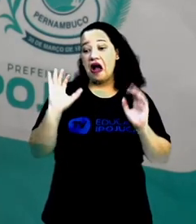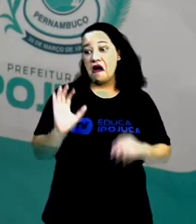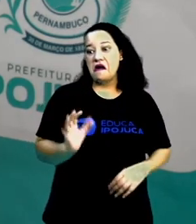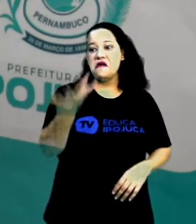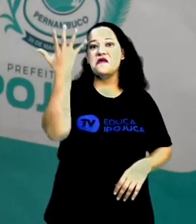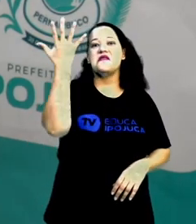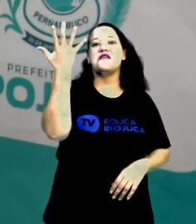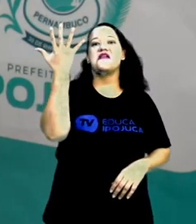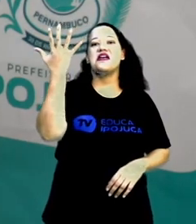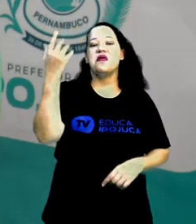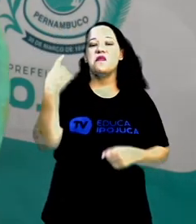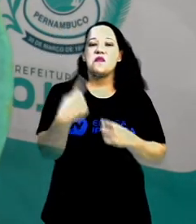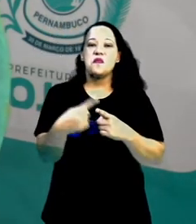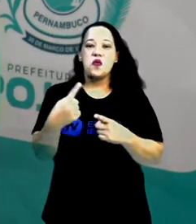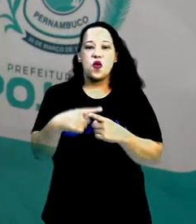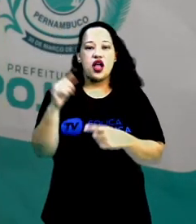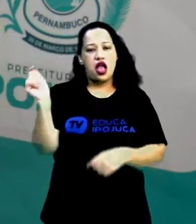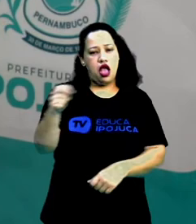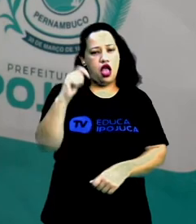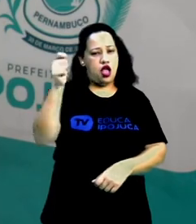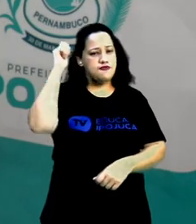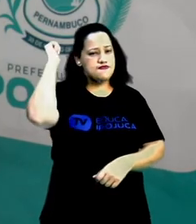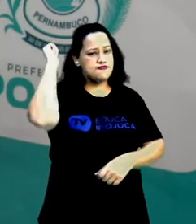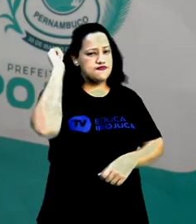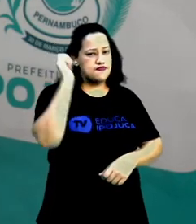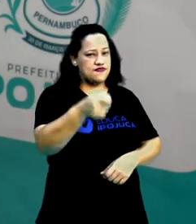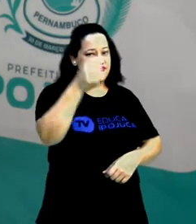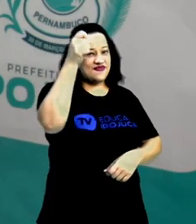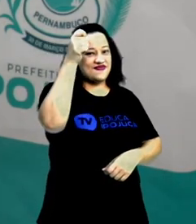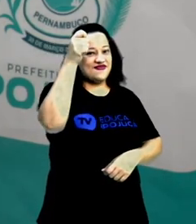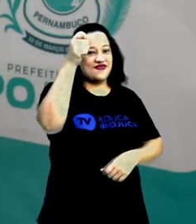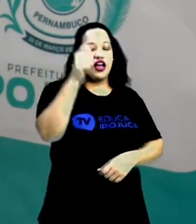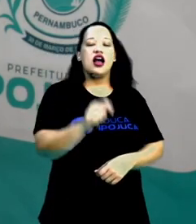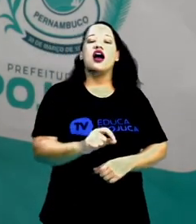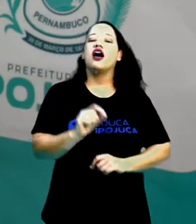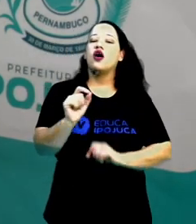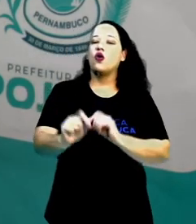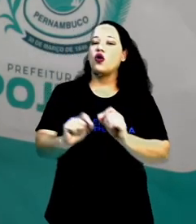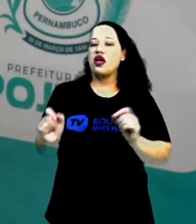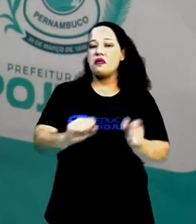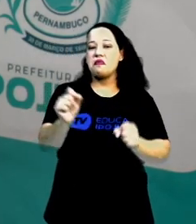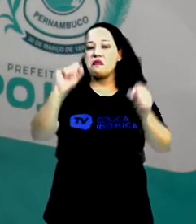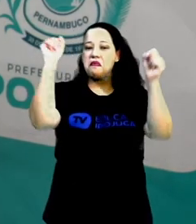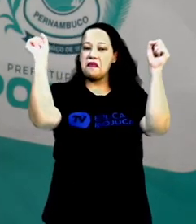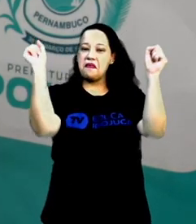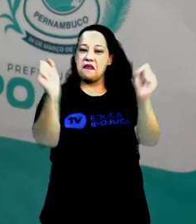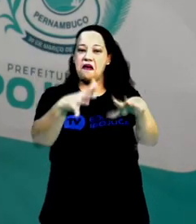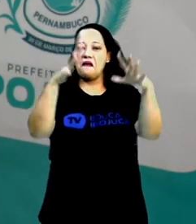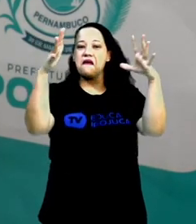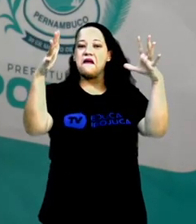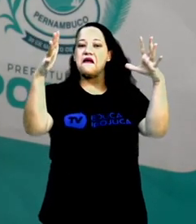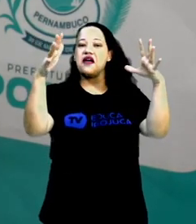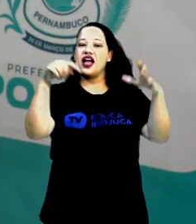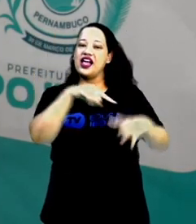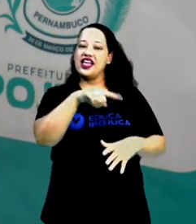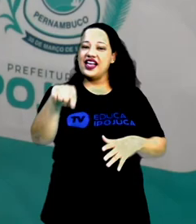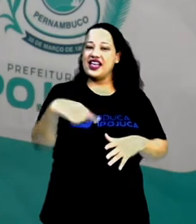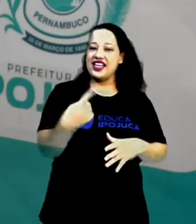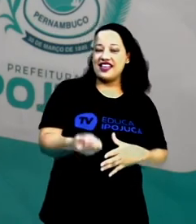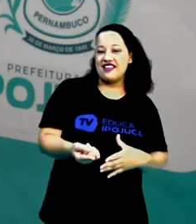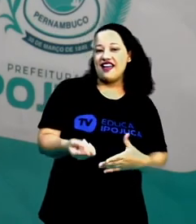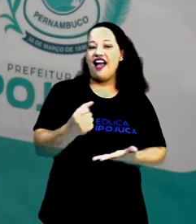a fada madrinha fez uma mágica e